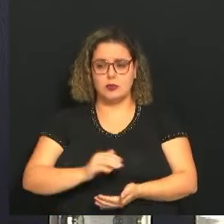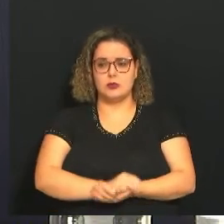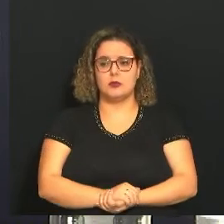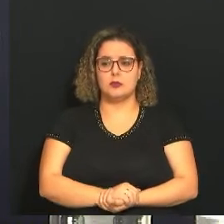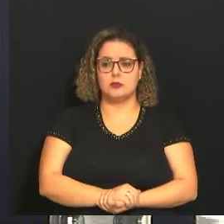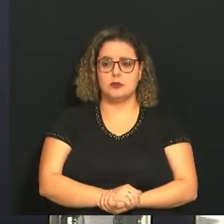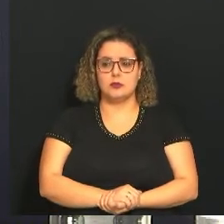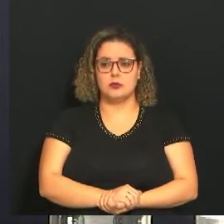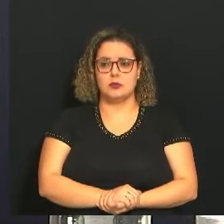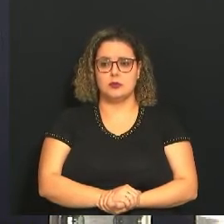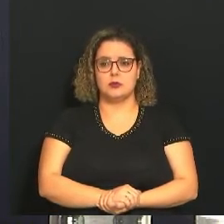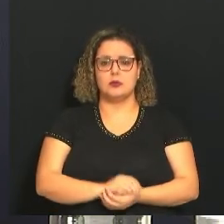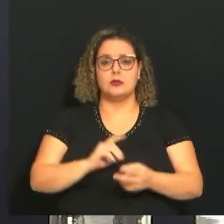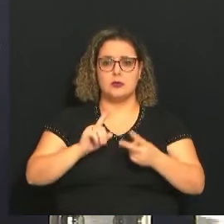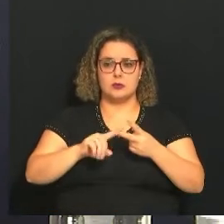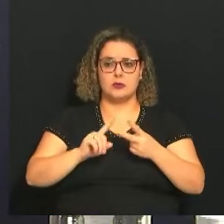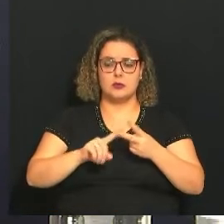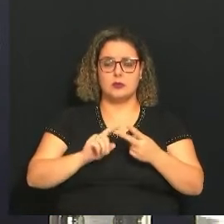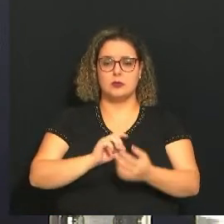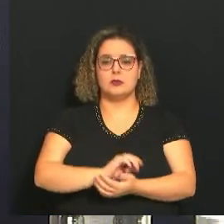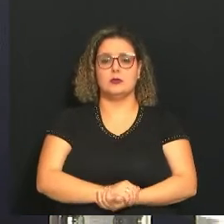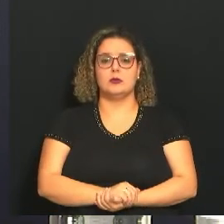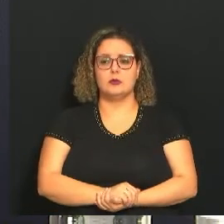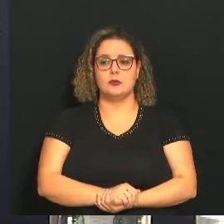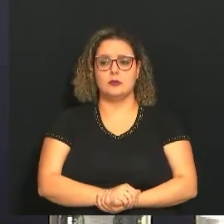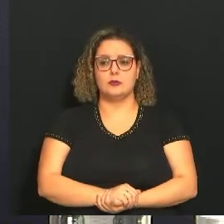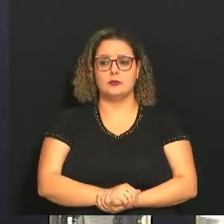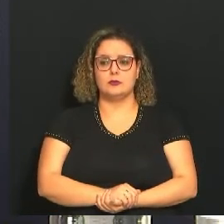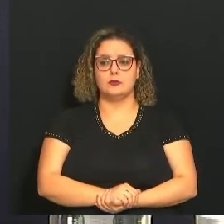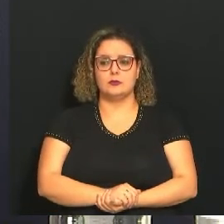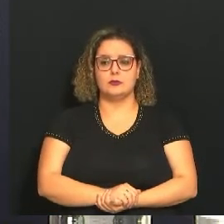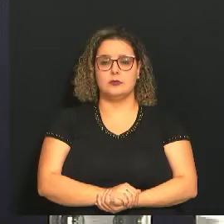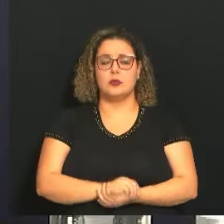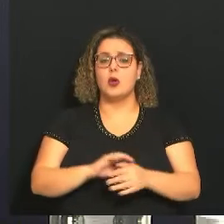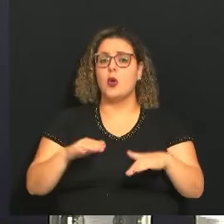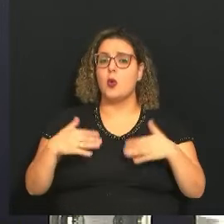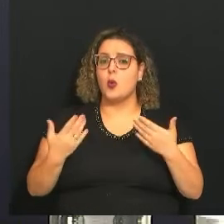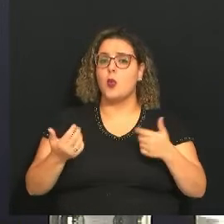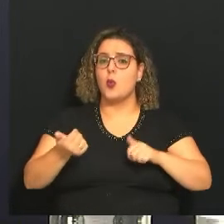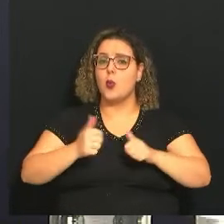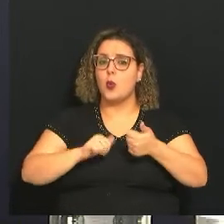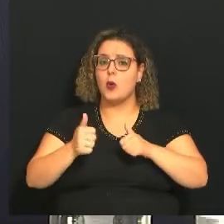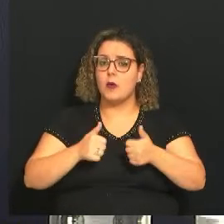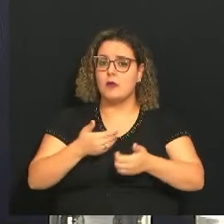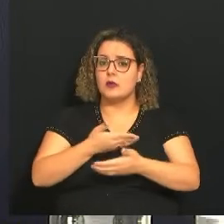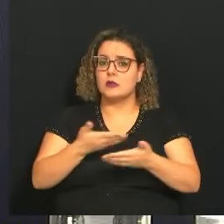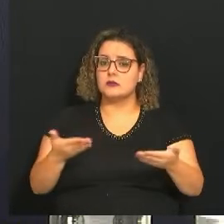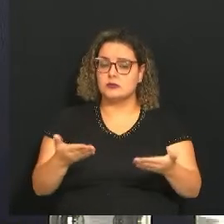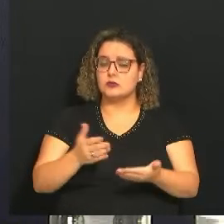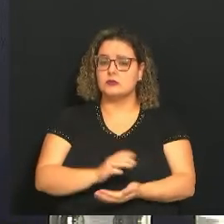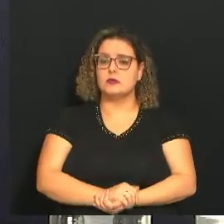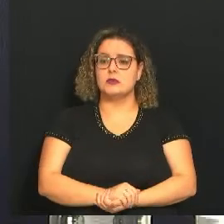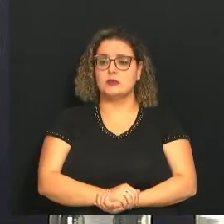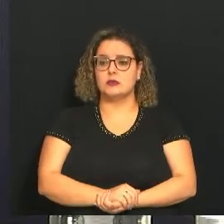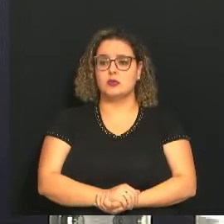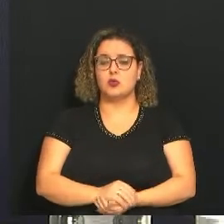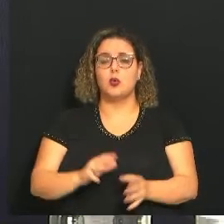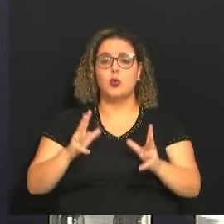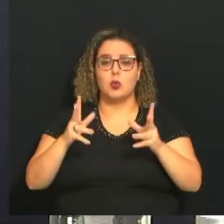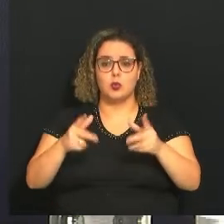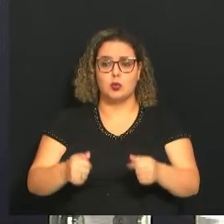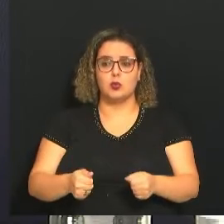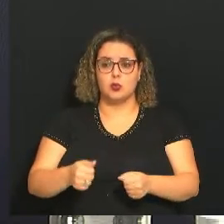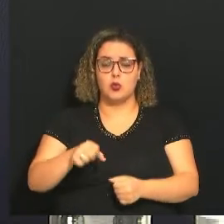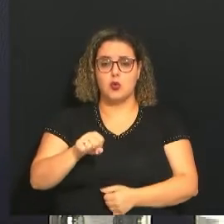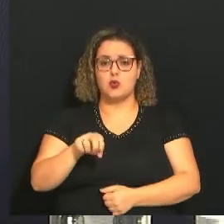questão é a da Shirley Souza. Fala o seguinte: qual é a avaliação de vocês com todo esse